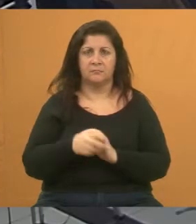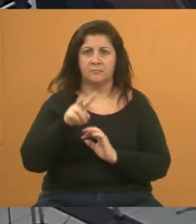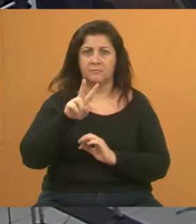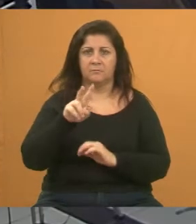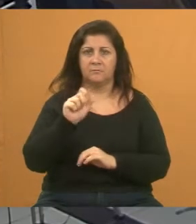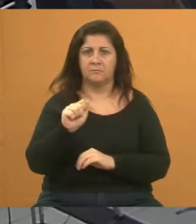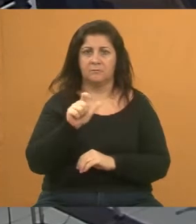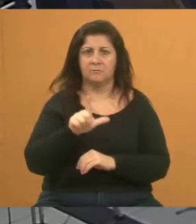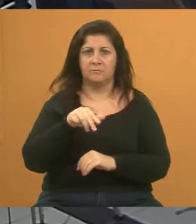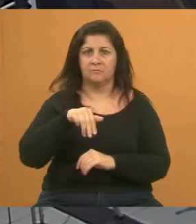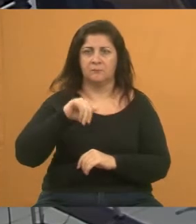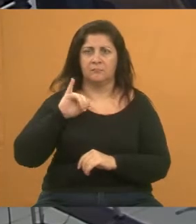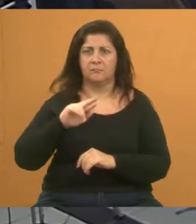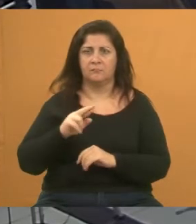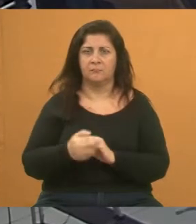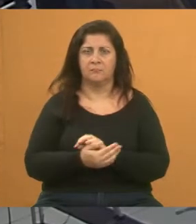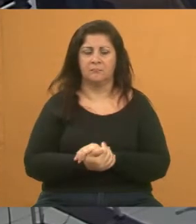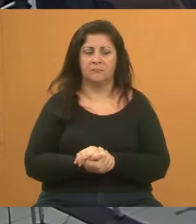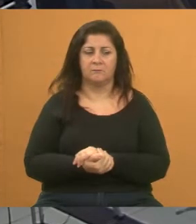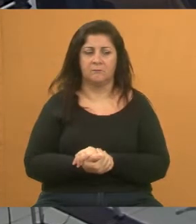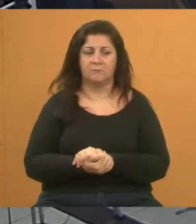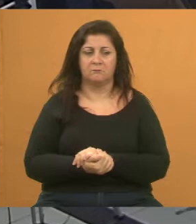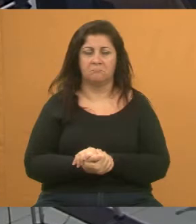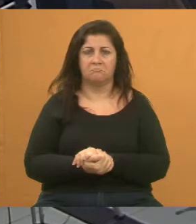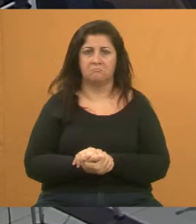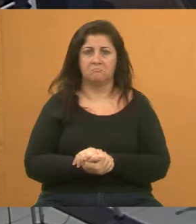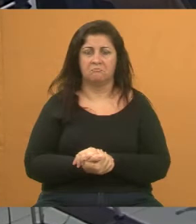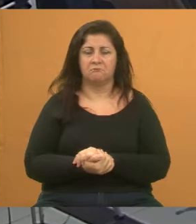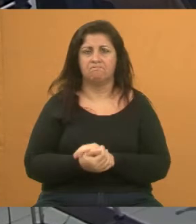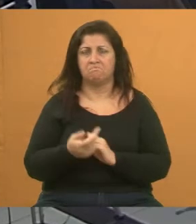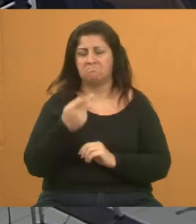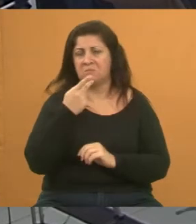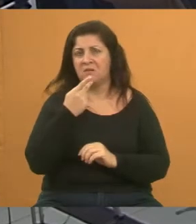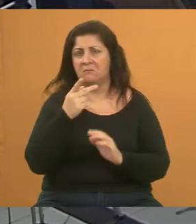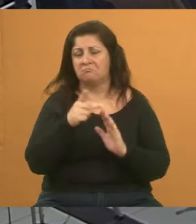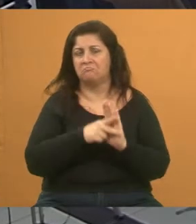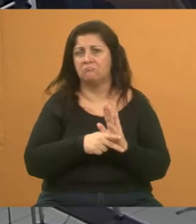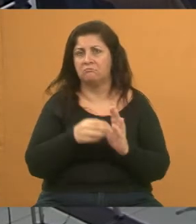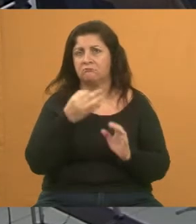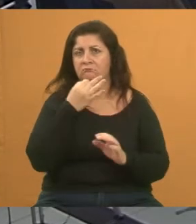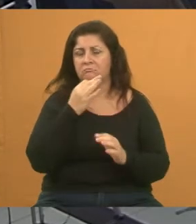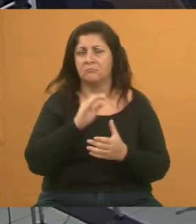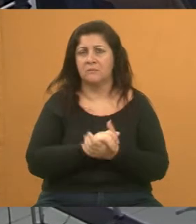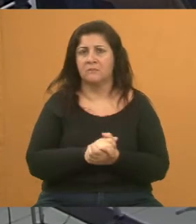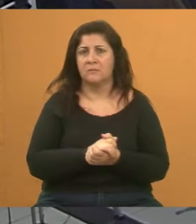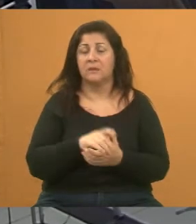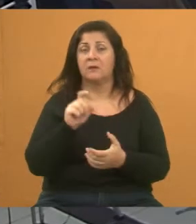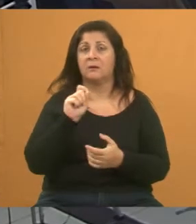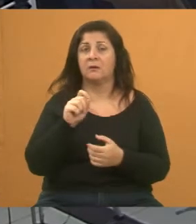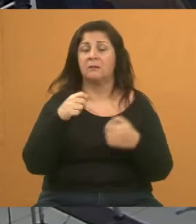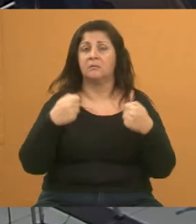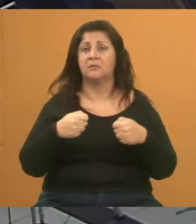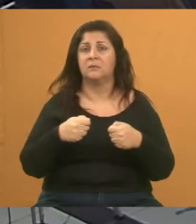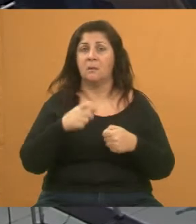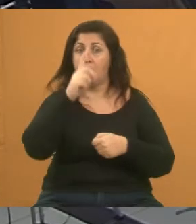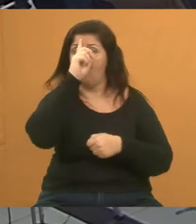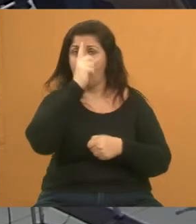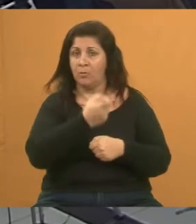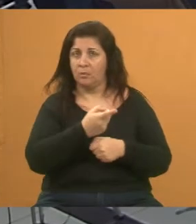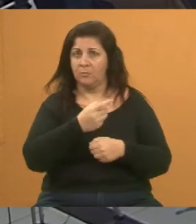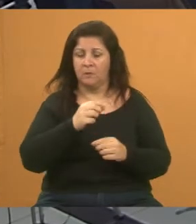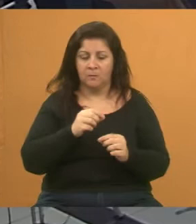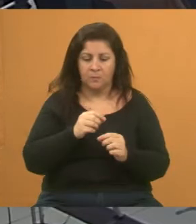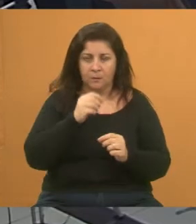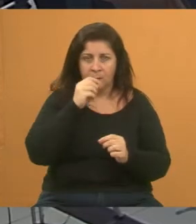Valmir do Parque Meia Lua? Também gostaria de falar sobre esse projeto, quem deveria proibir esse